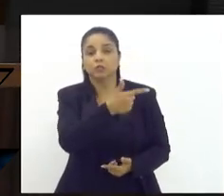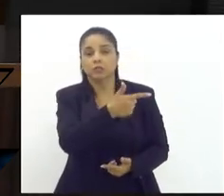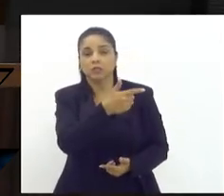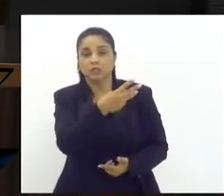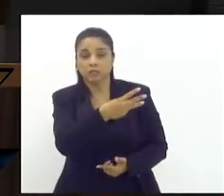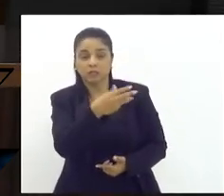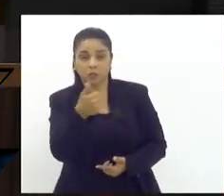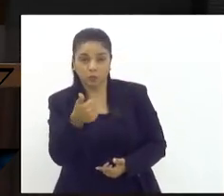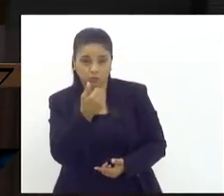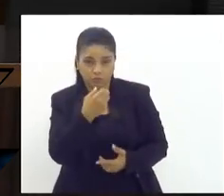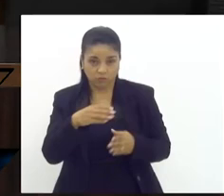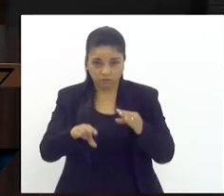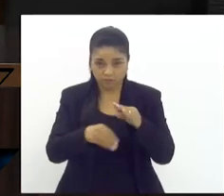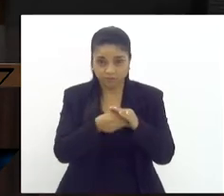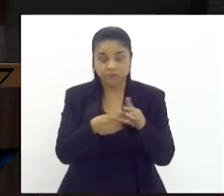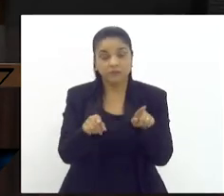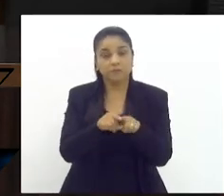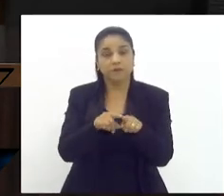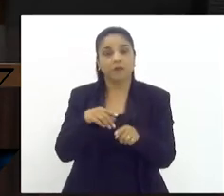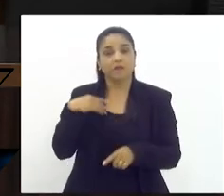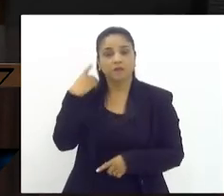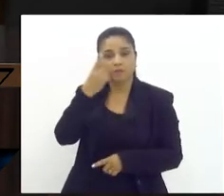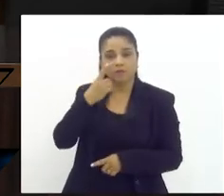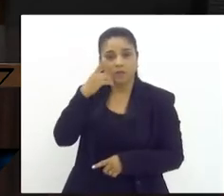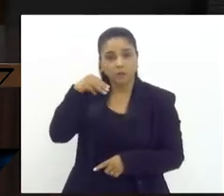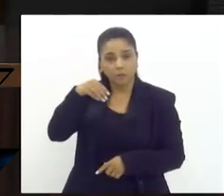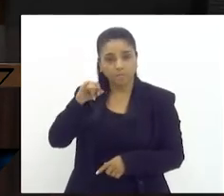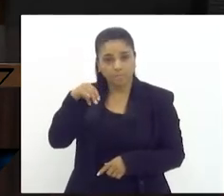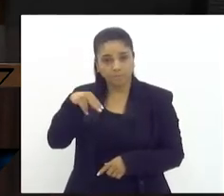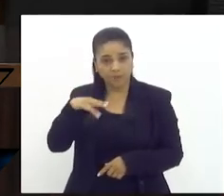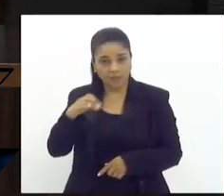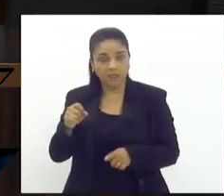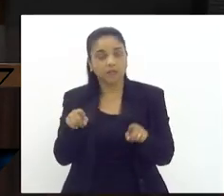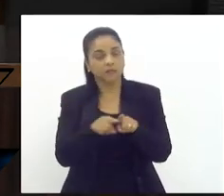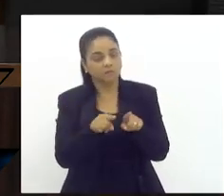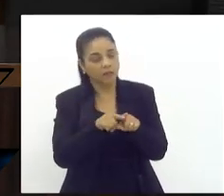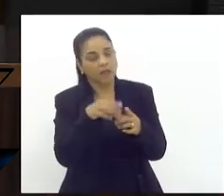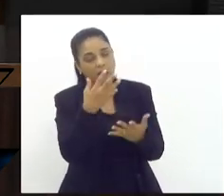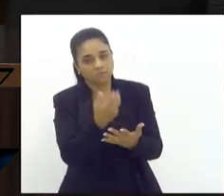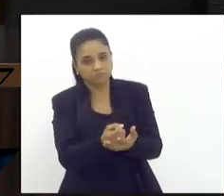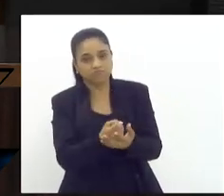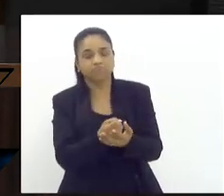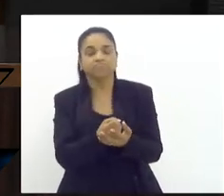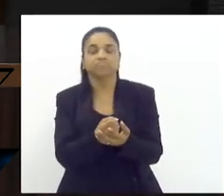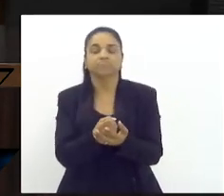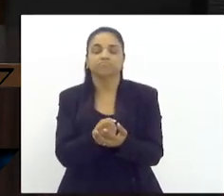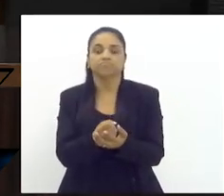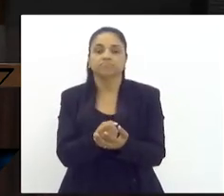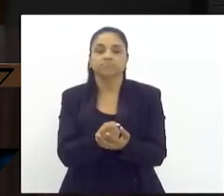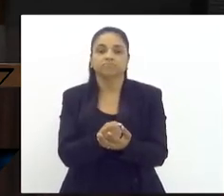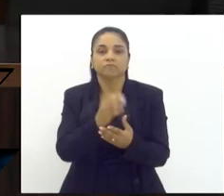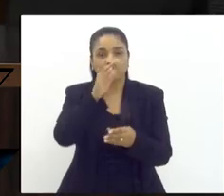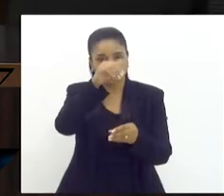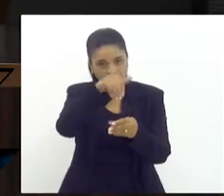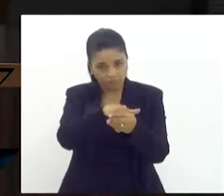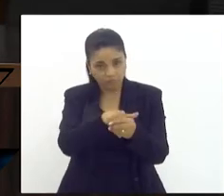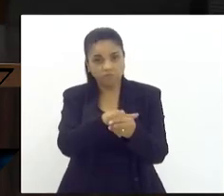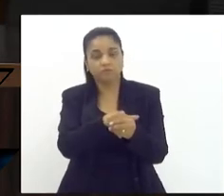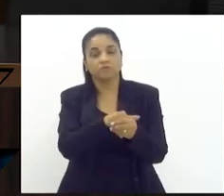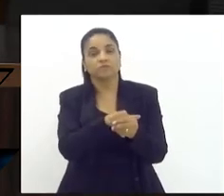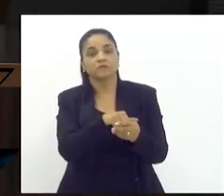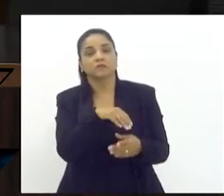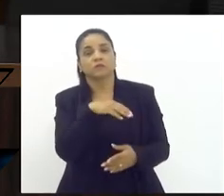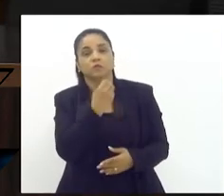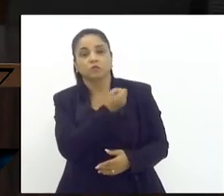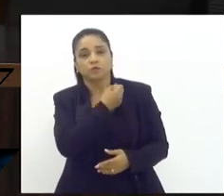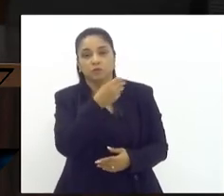o deputado Carlos Mick também é favorável destaque 31 mas a proposta ela foi rejeitada o